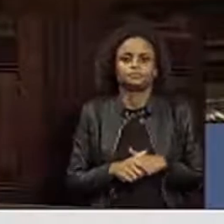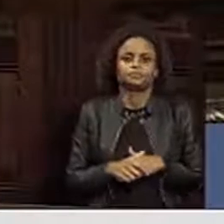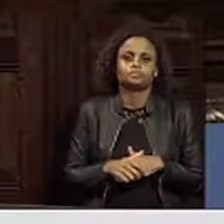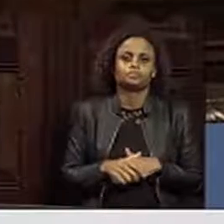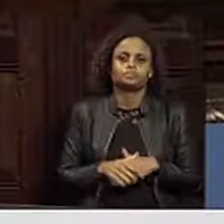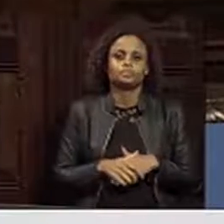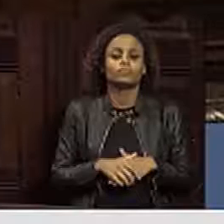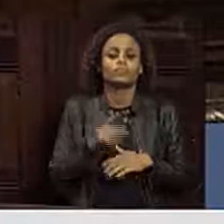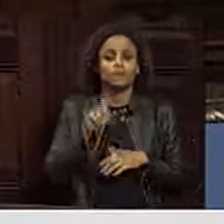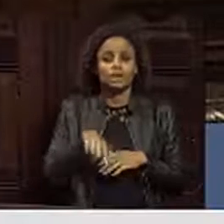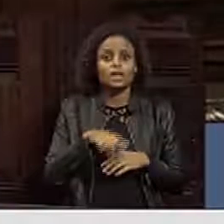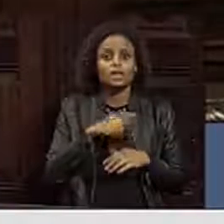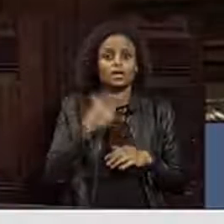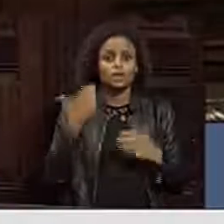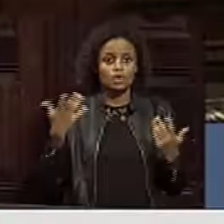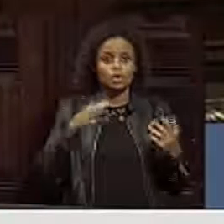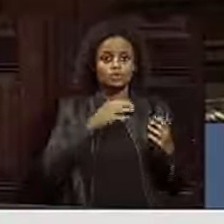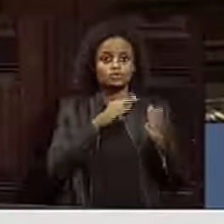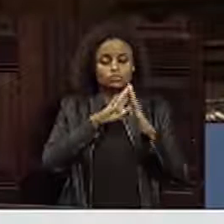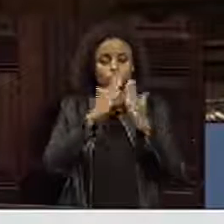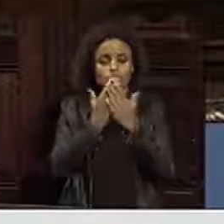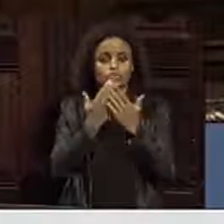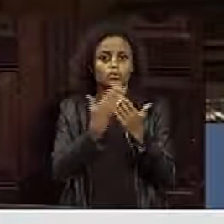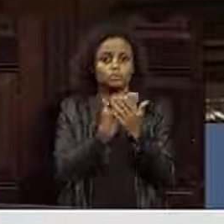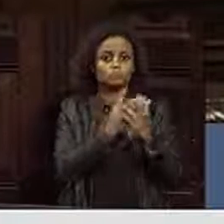escolas que sobraram.